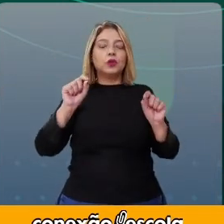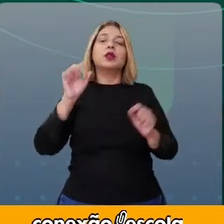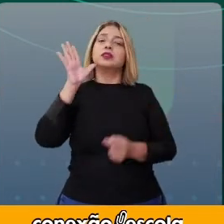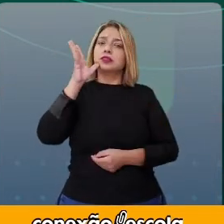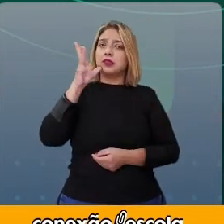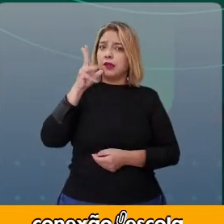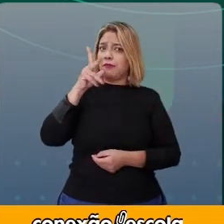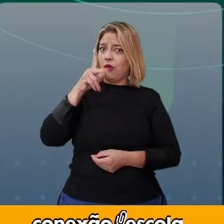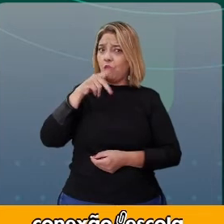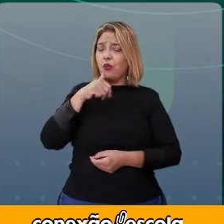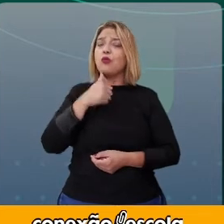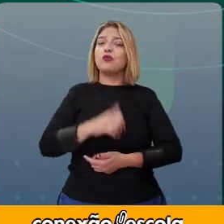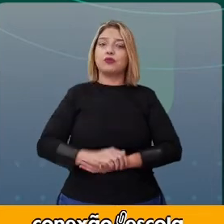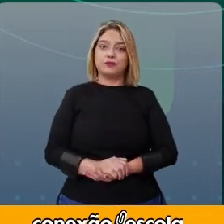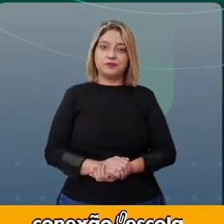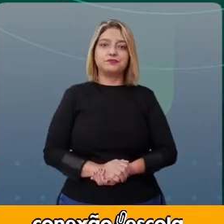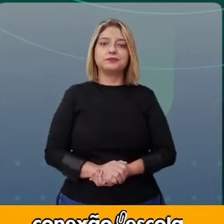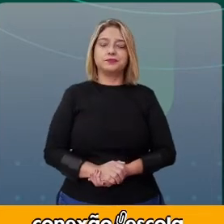bom tempo.